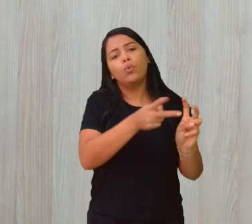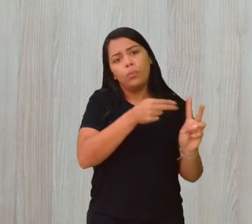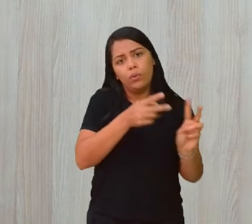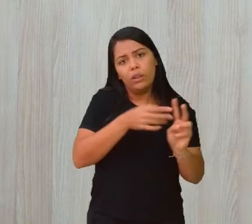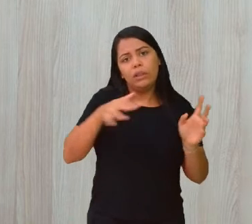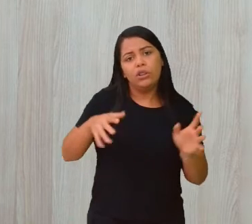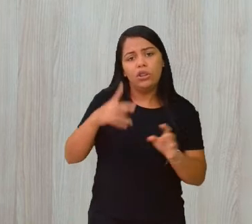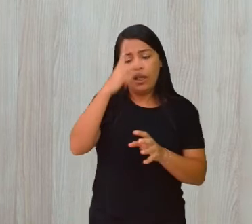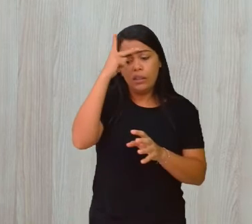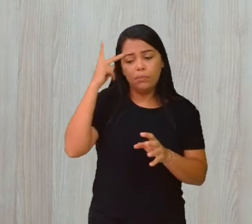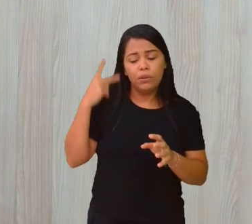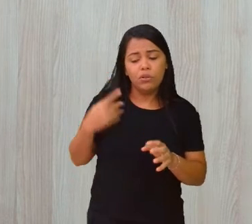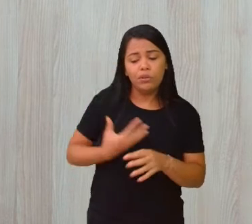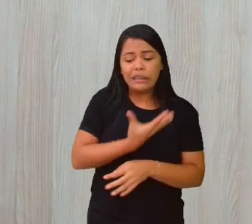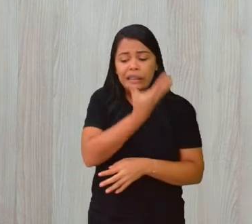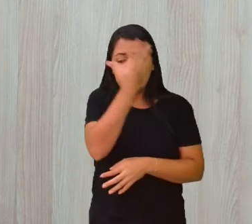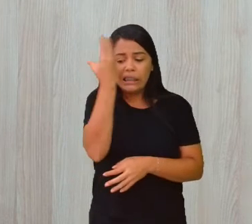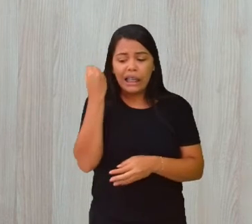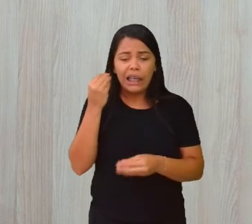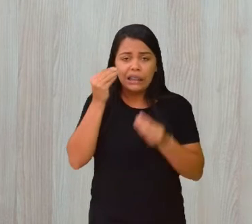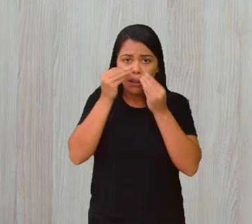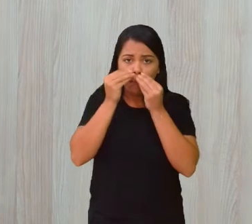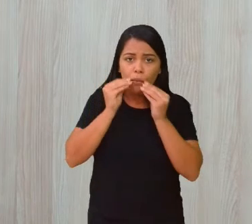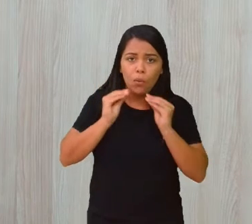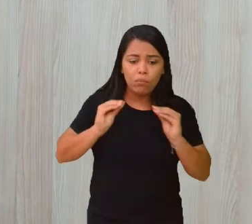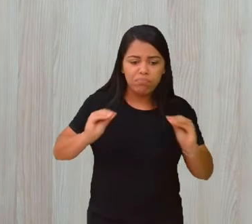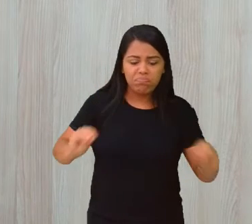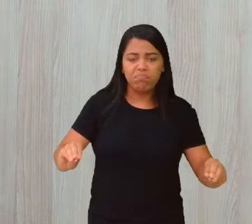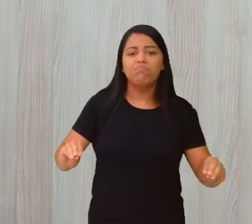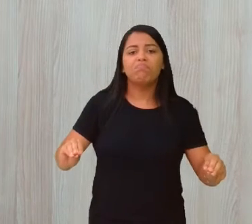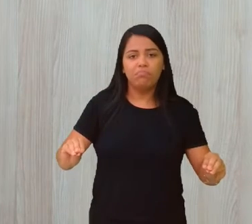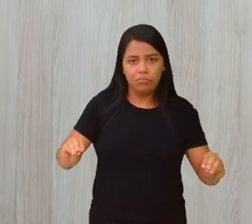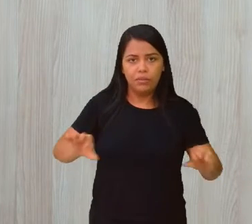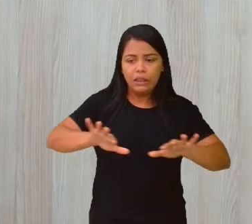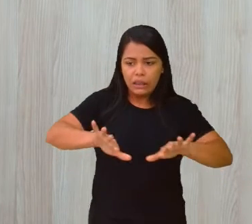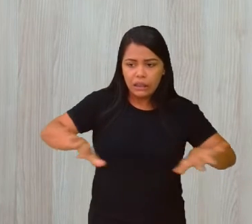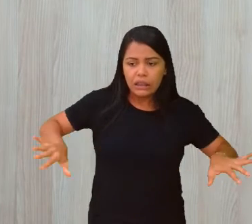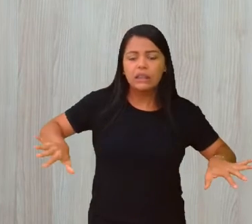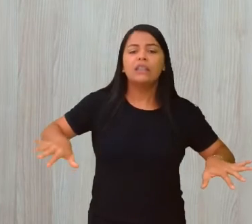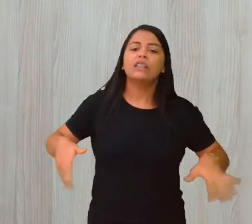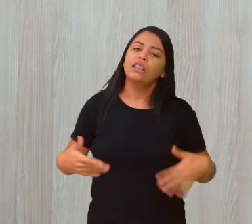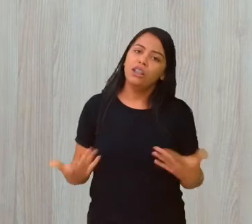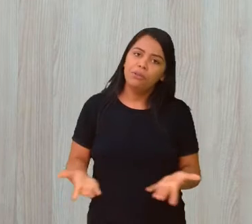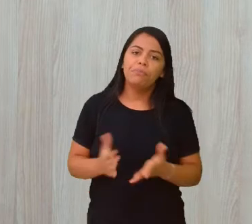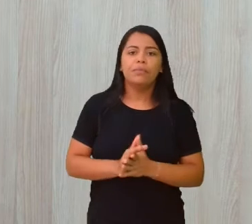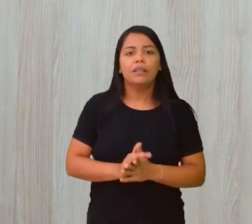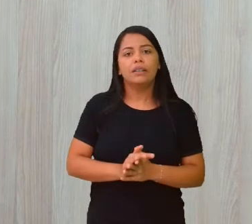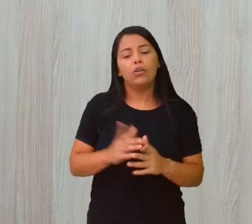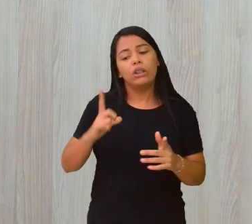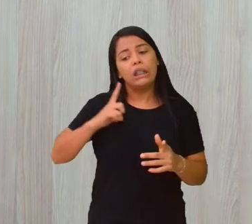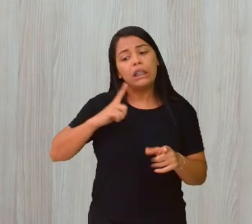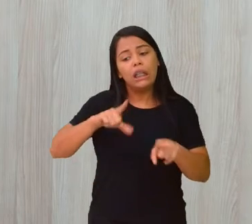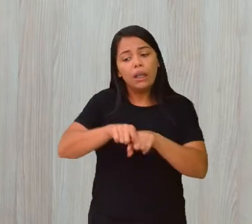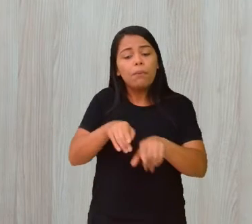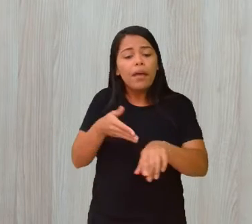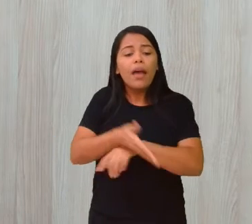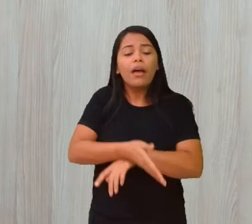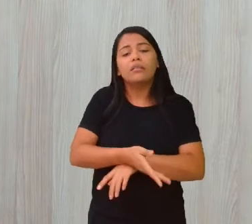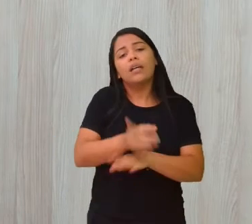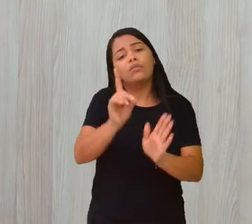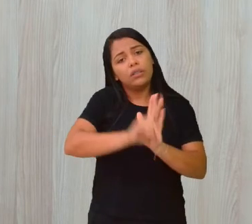ocultada, né, ela é excluída dos acessos, né, a direitos básicos